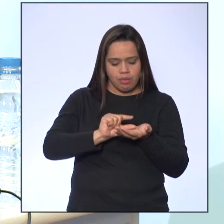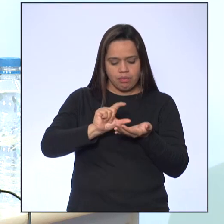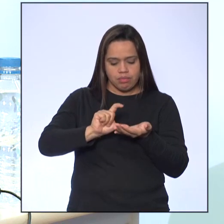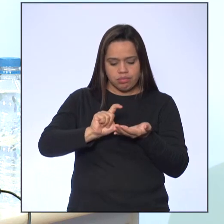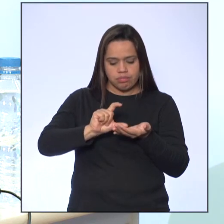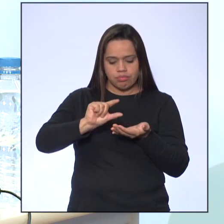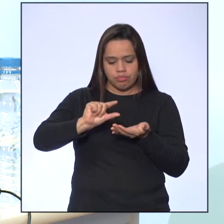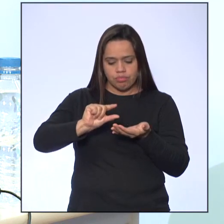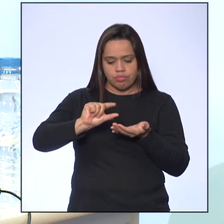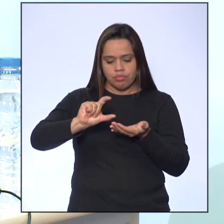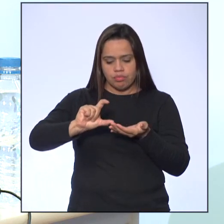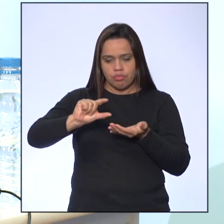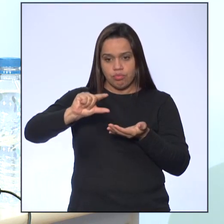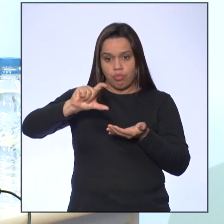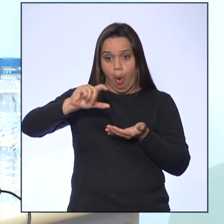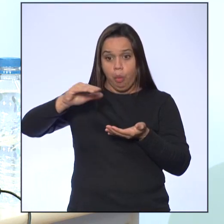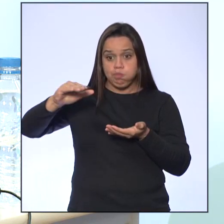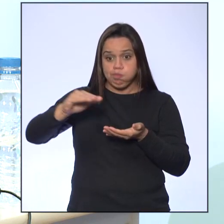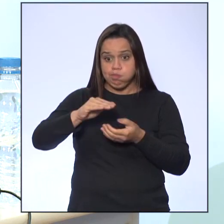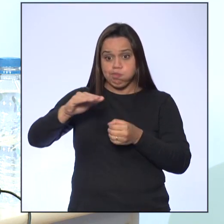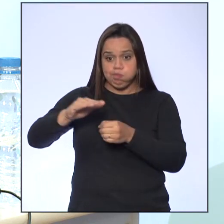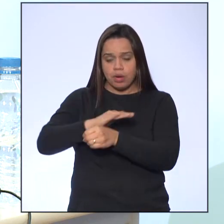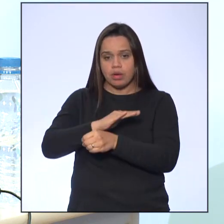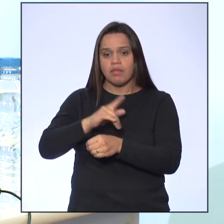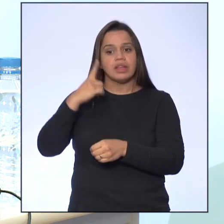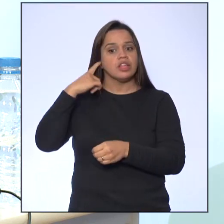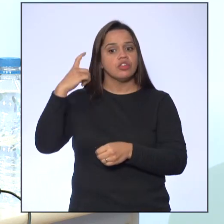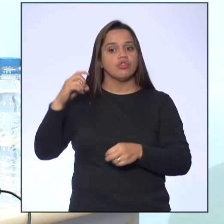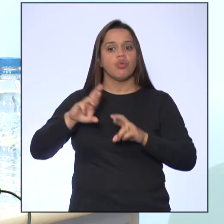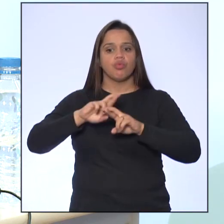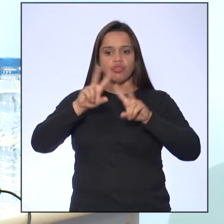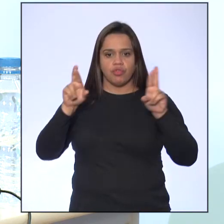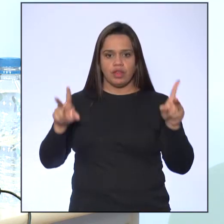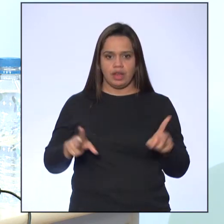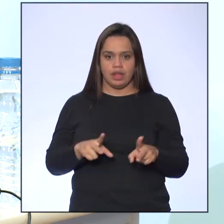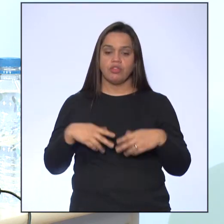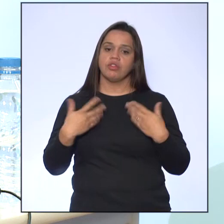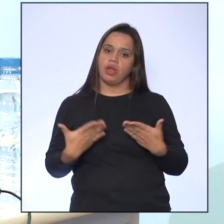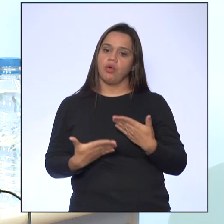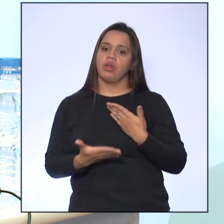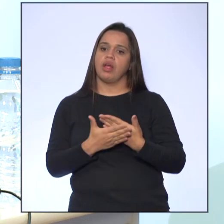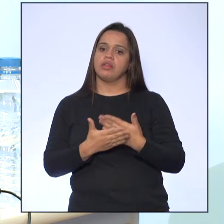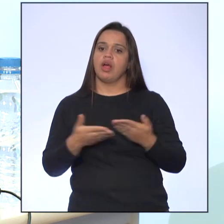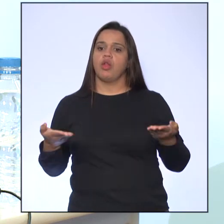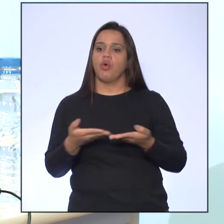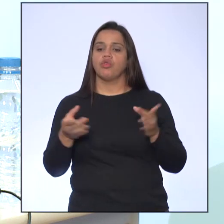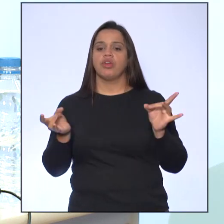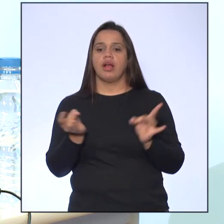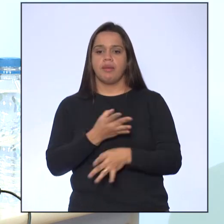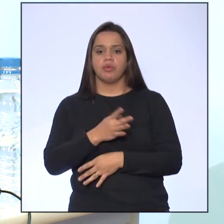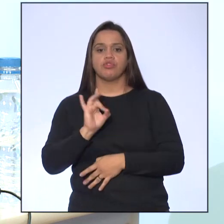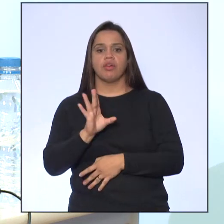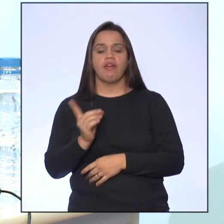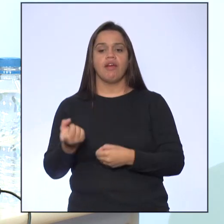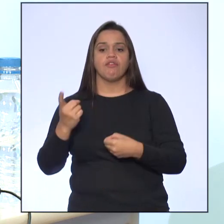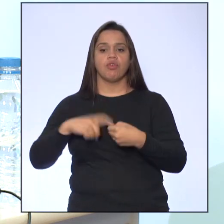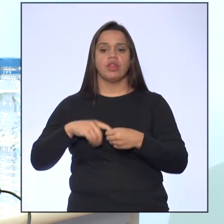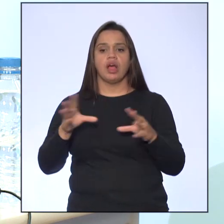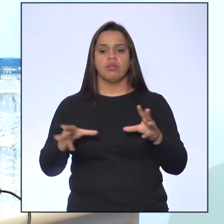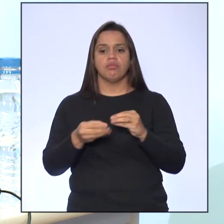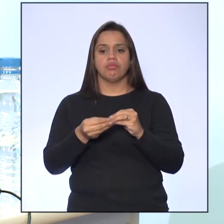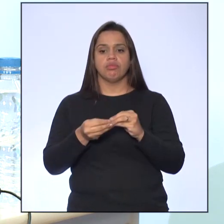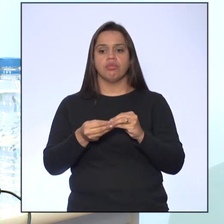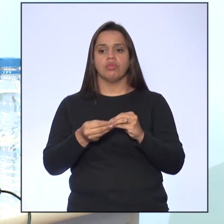fazendo sons bem diferentes, tá? Bom, pessoal, a nossa aula acabou. A gente só vai retomar o que a gente aprendeu